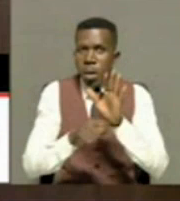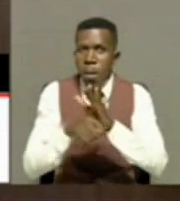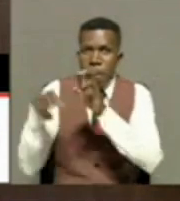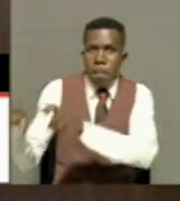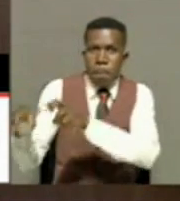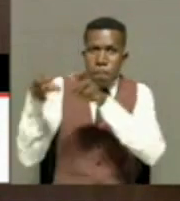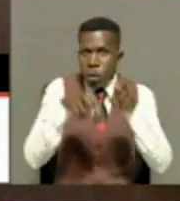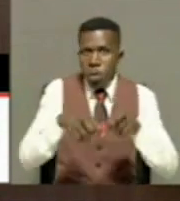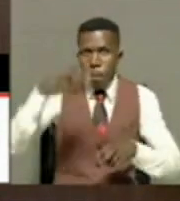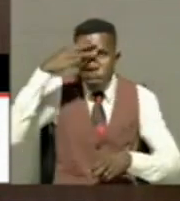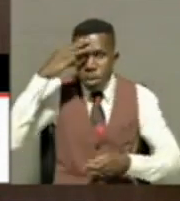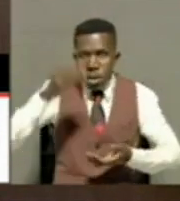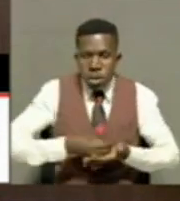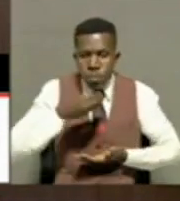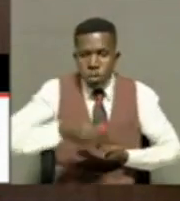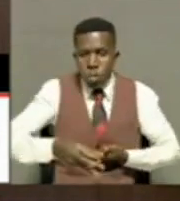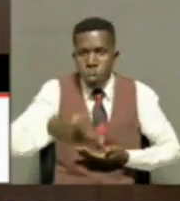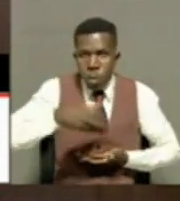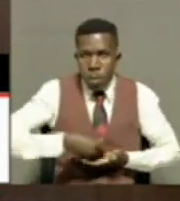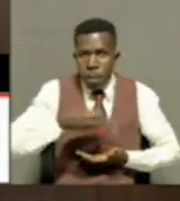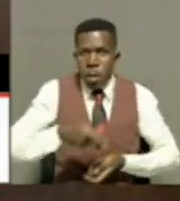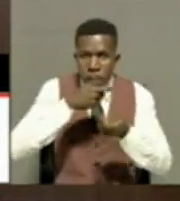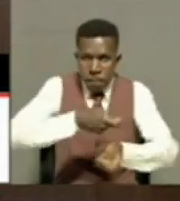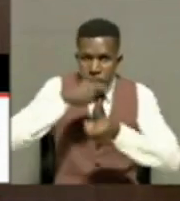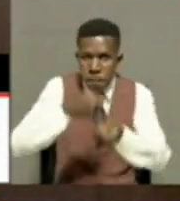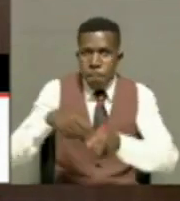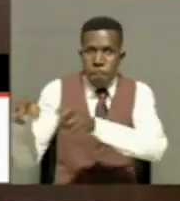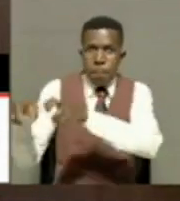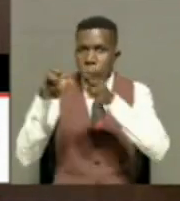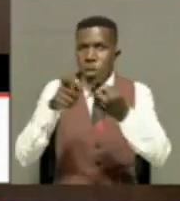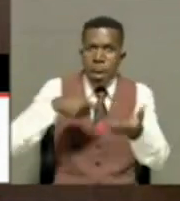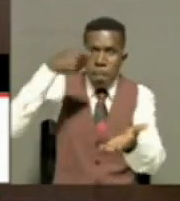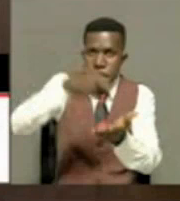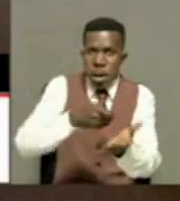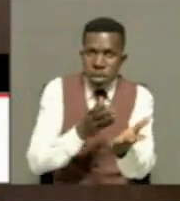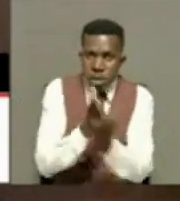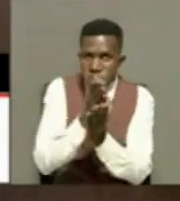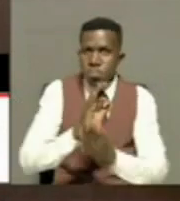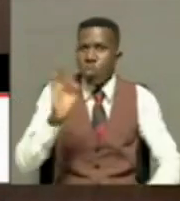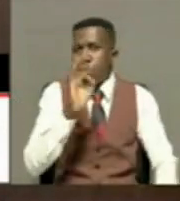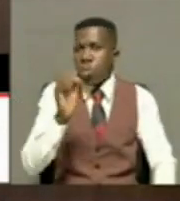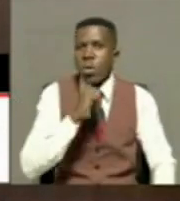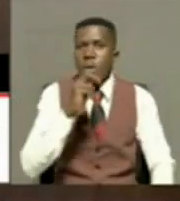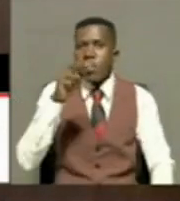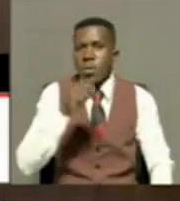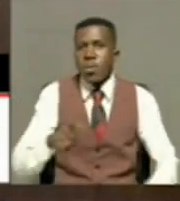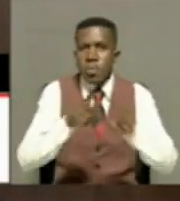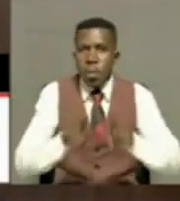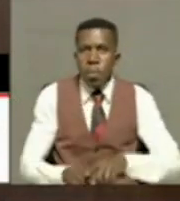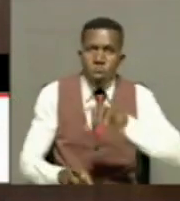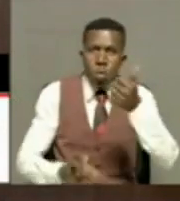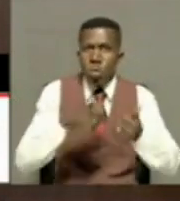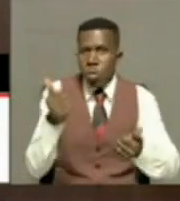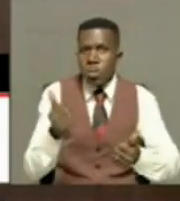que poder-se-á importar sem pagamento de direitos. Depois, um segundo grupo de produtos intermédios e